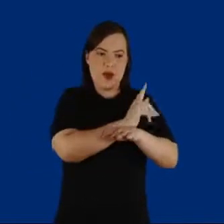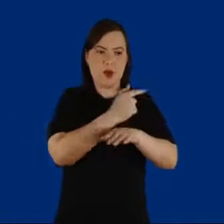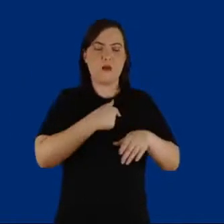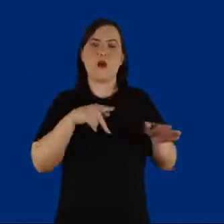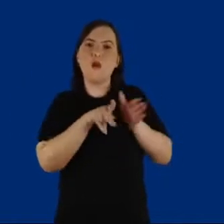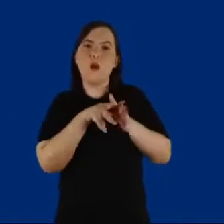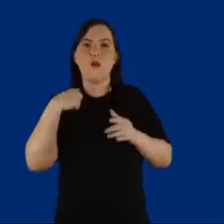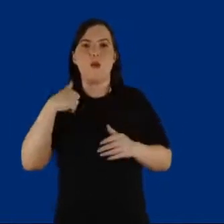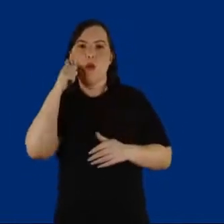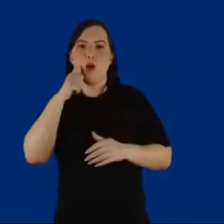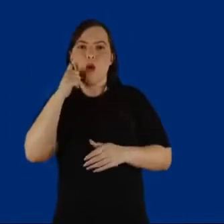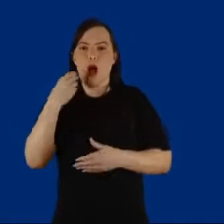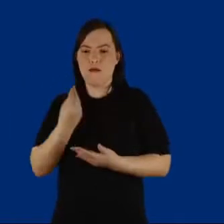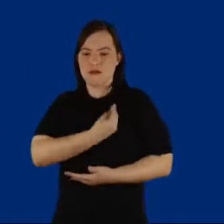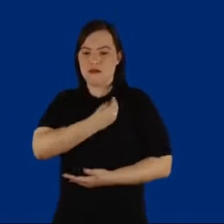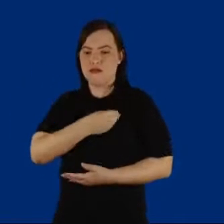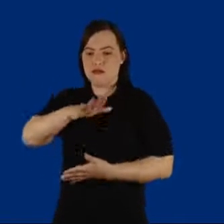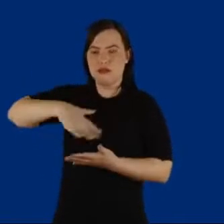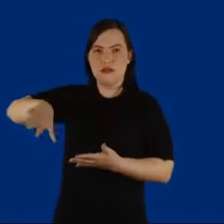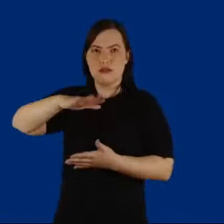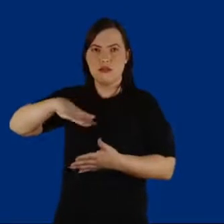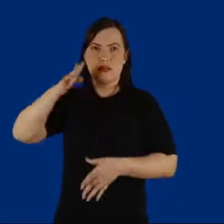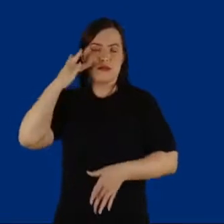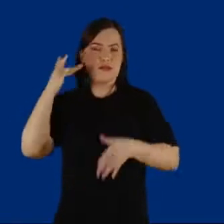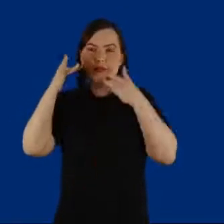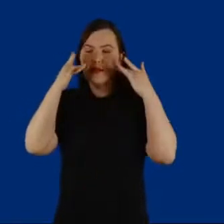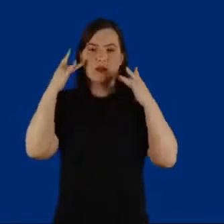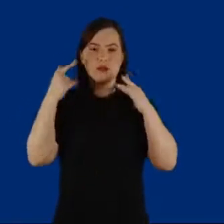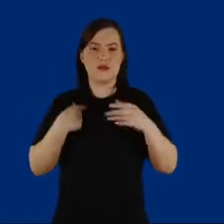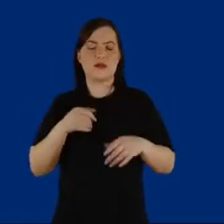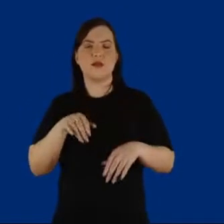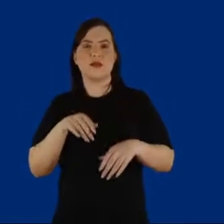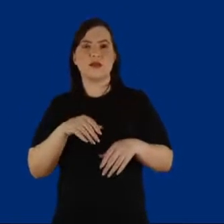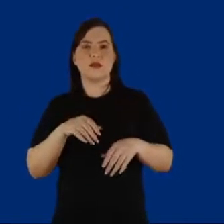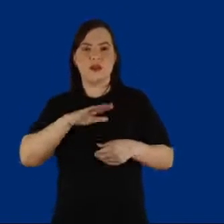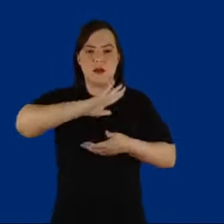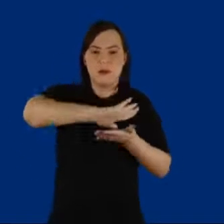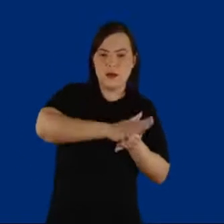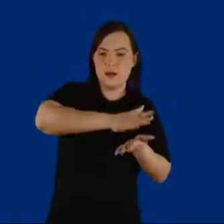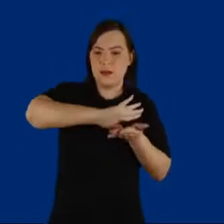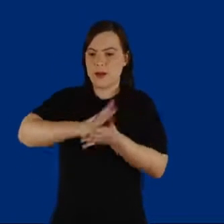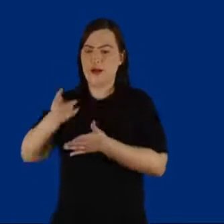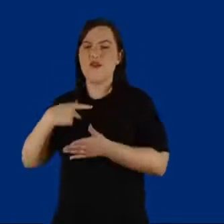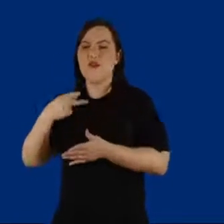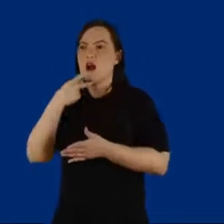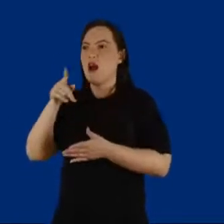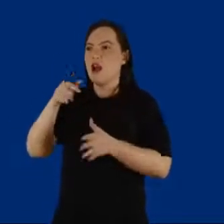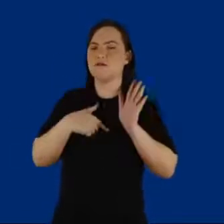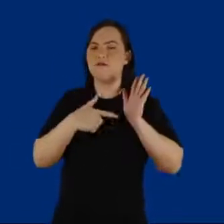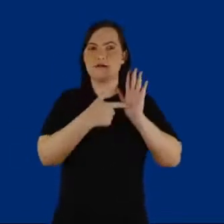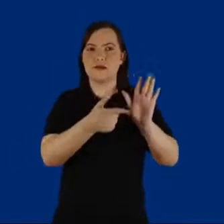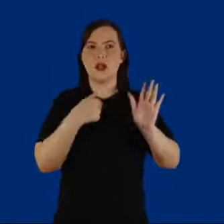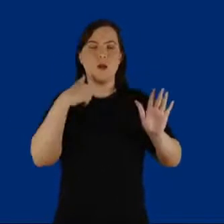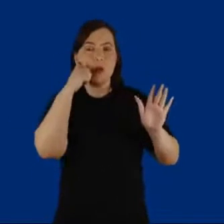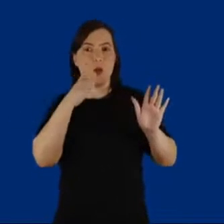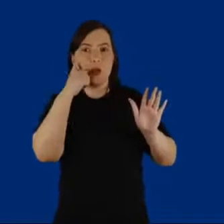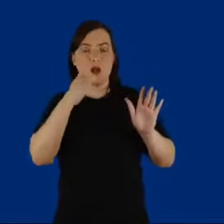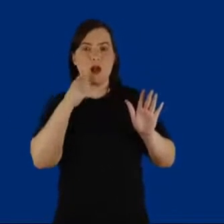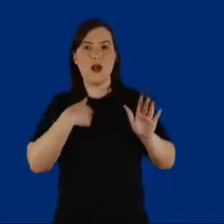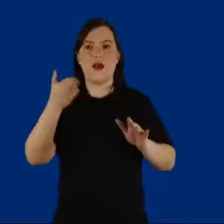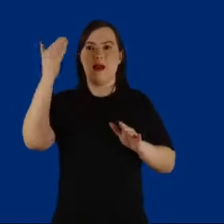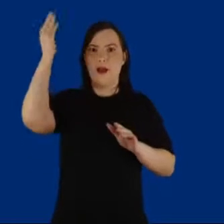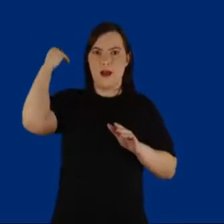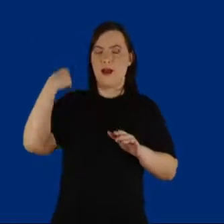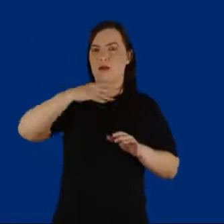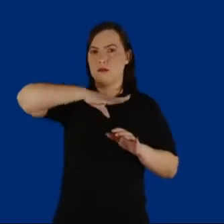sírias que faziam peças, tragédias, falando sobre as mulheres trojanas, que foi algo,